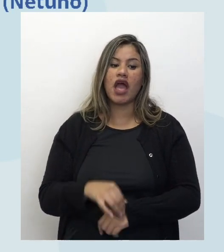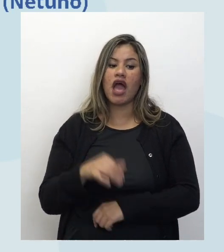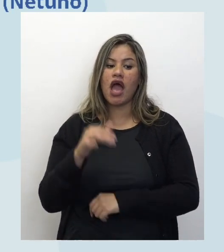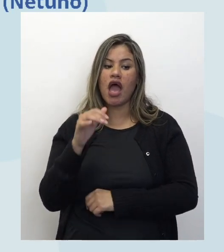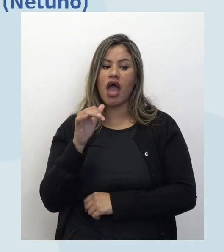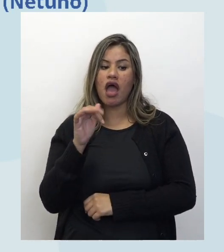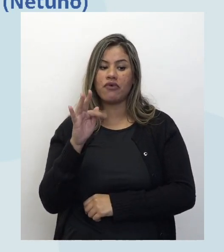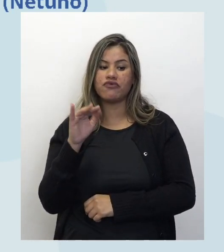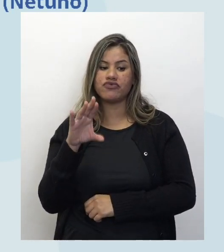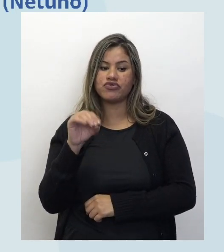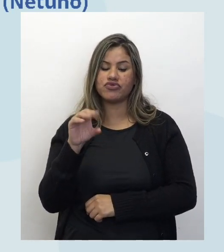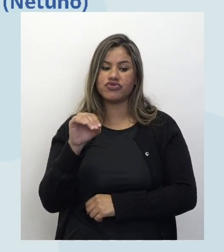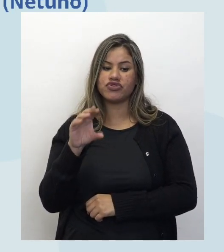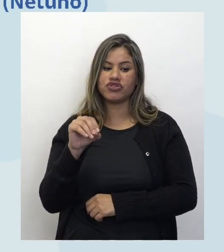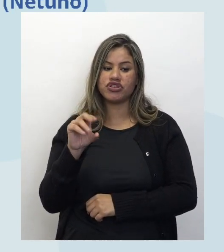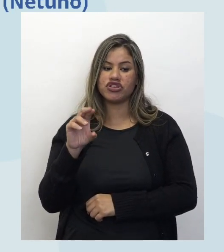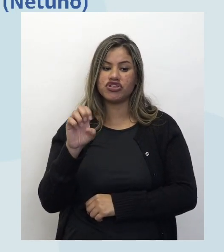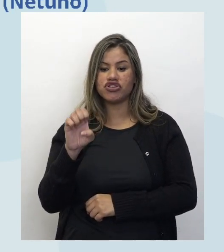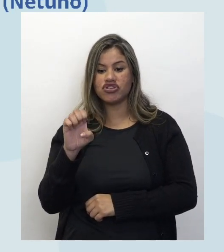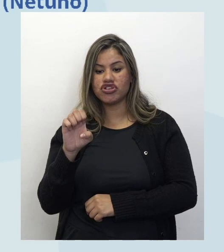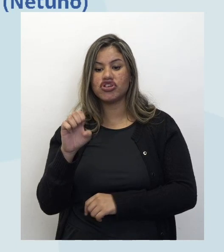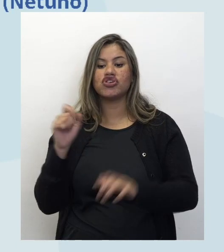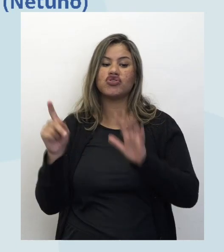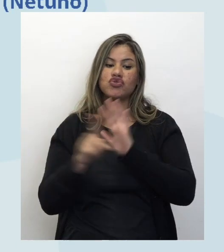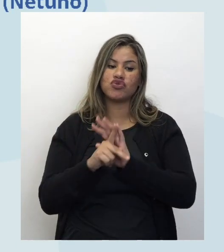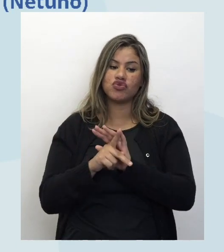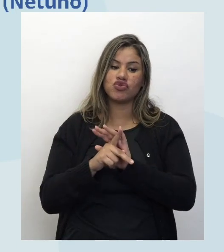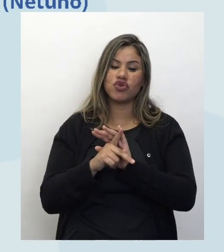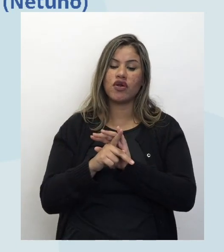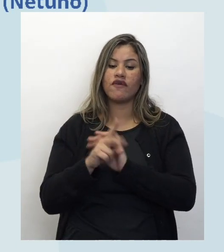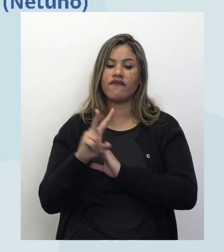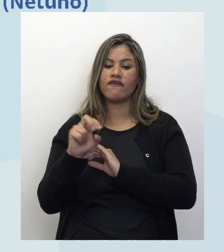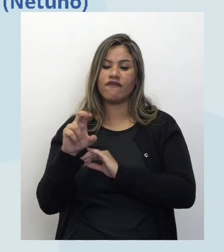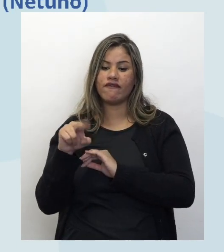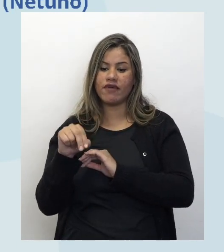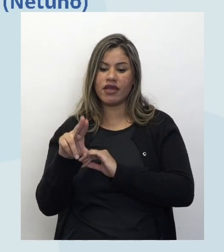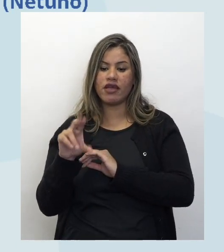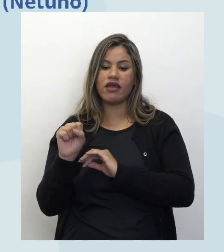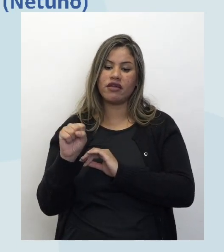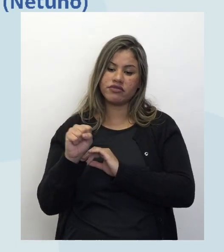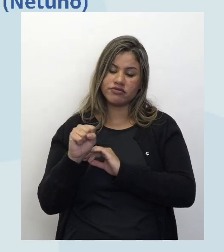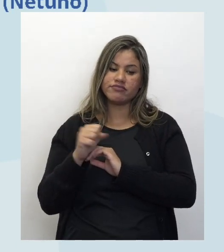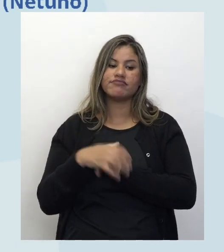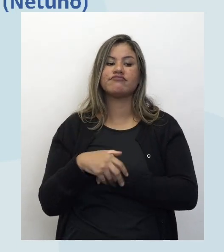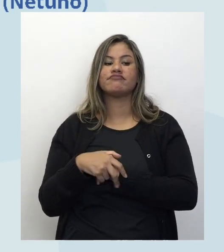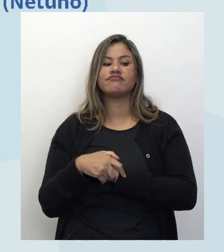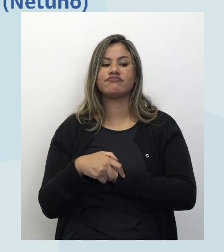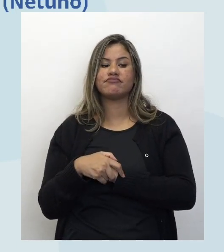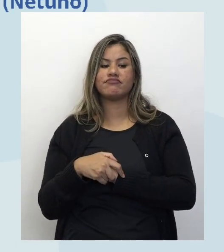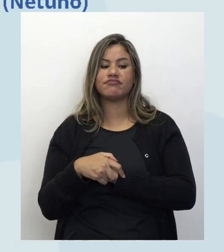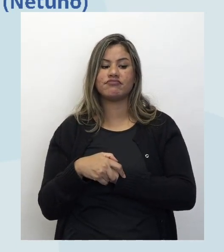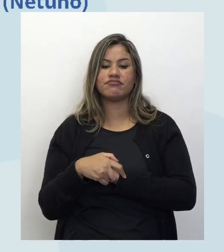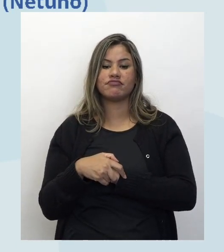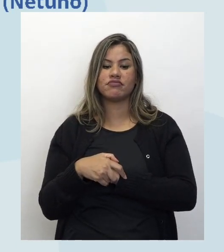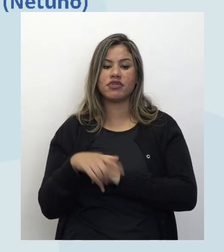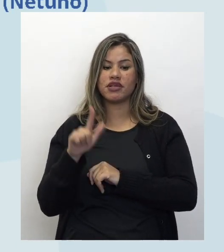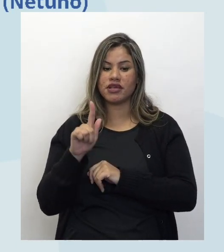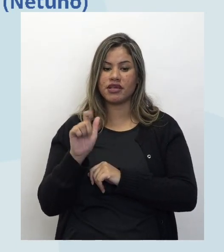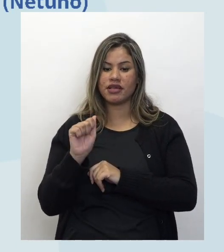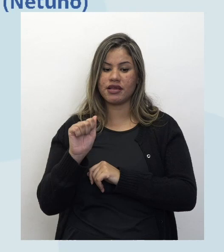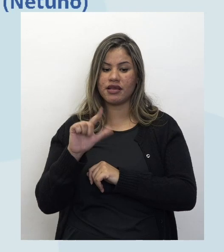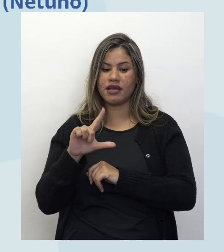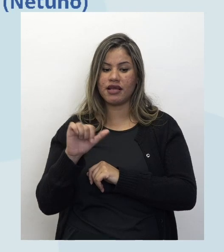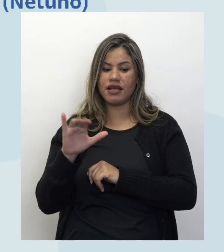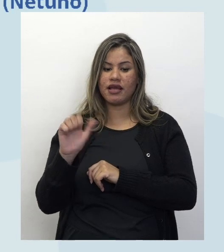da guerra na Grécia. Em Roma, Marte, que é o nome de um planeta aí. Gaia é a Terra,